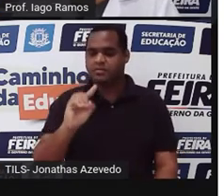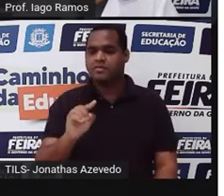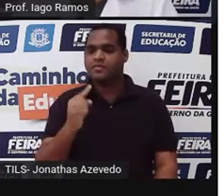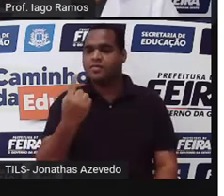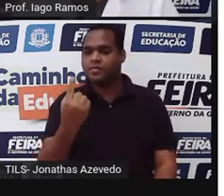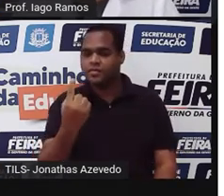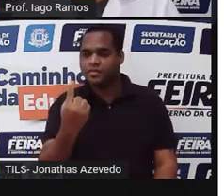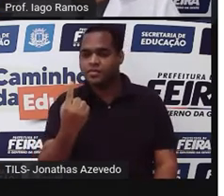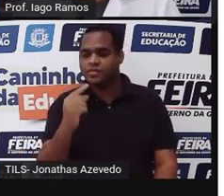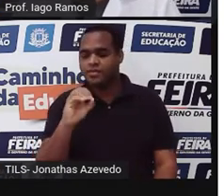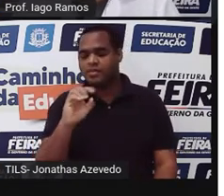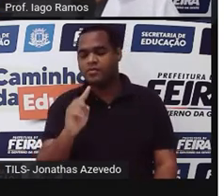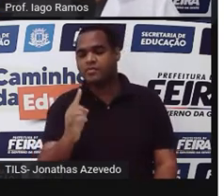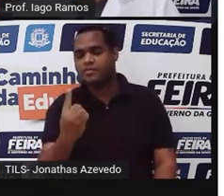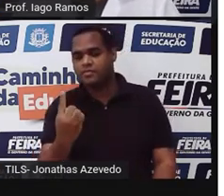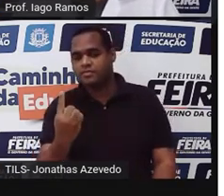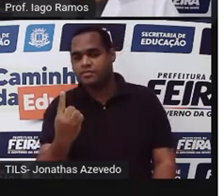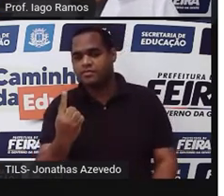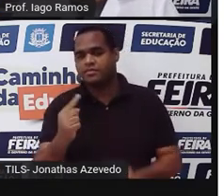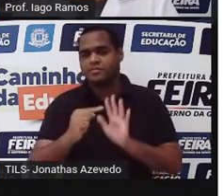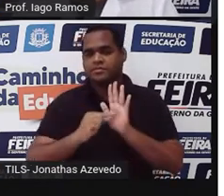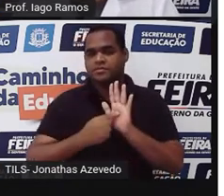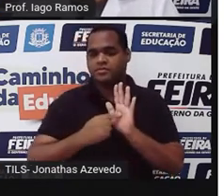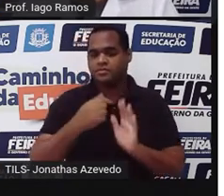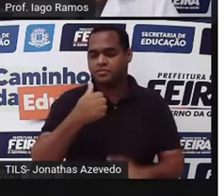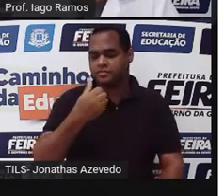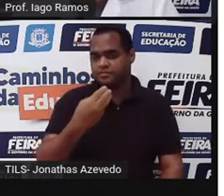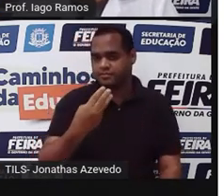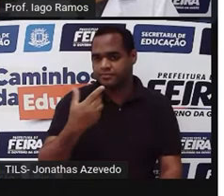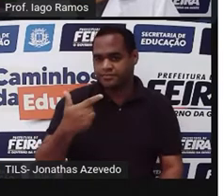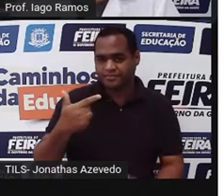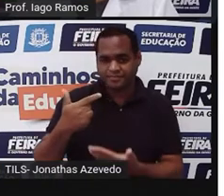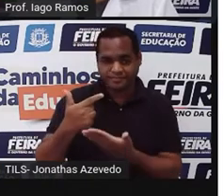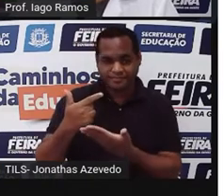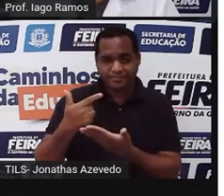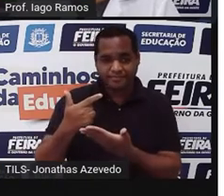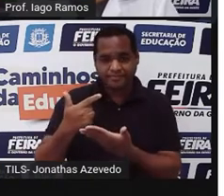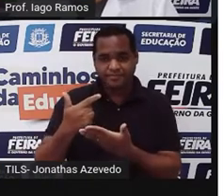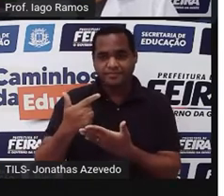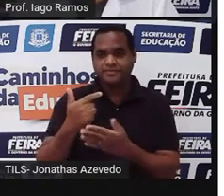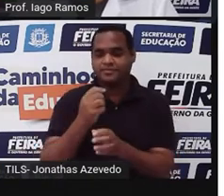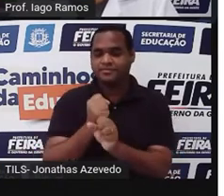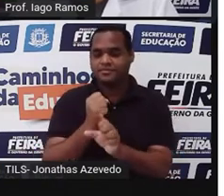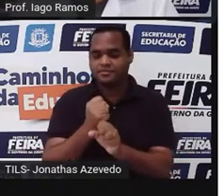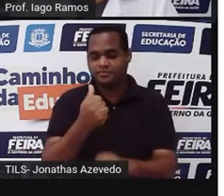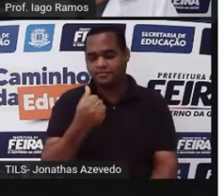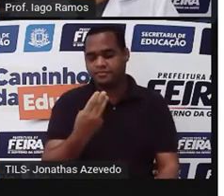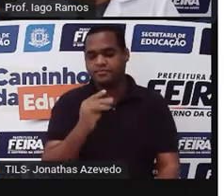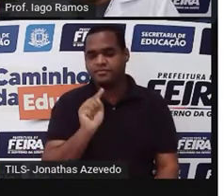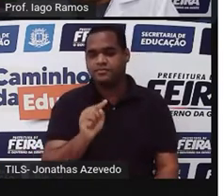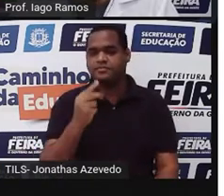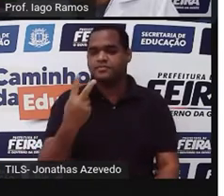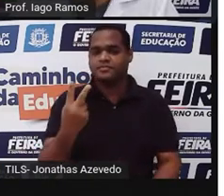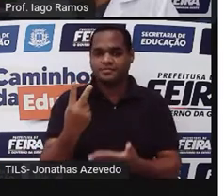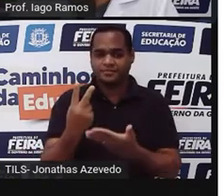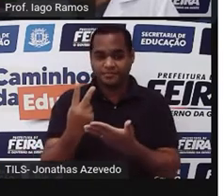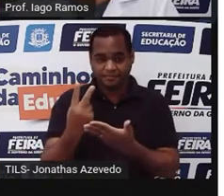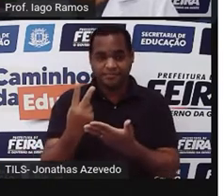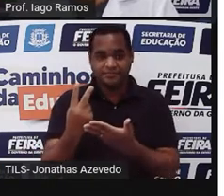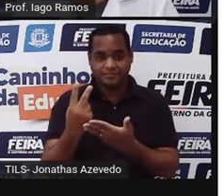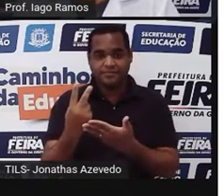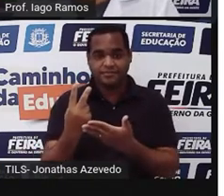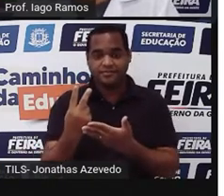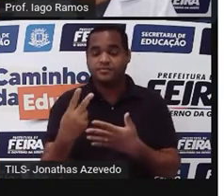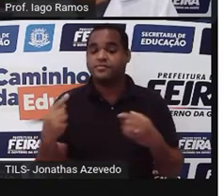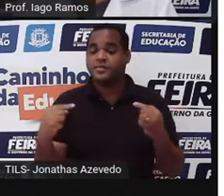0,1 x 132 que dá 13,2 tá